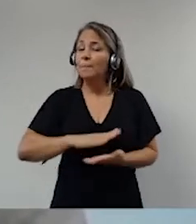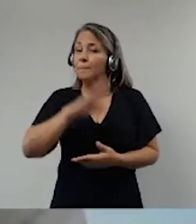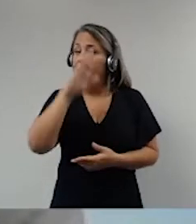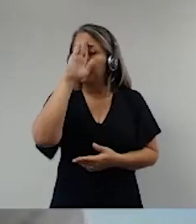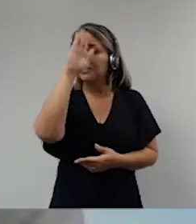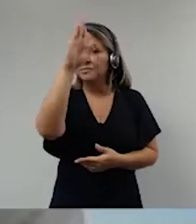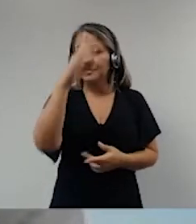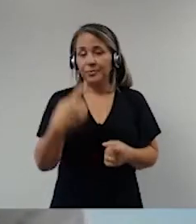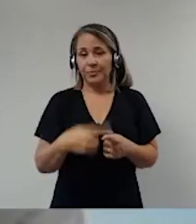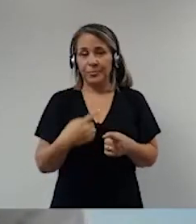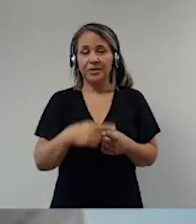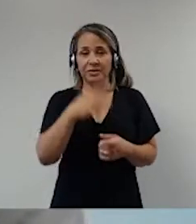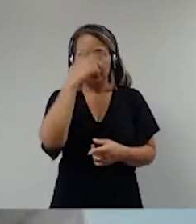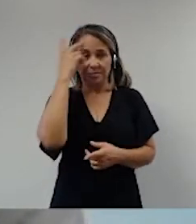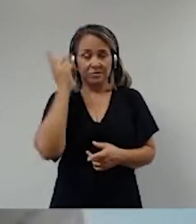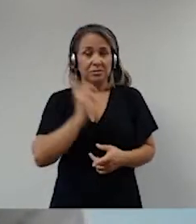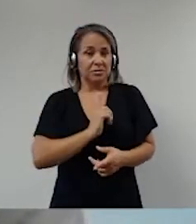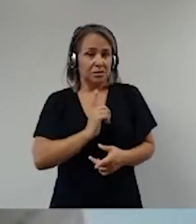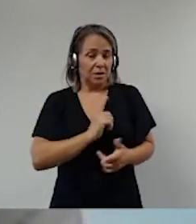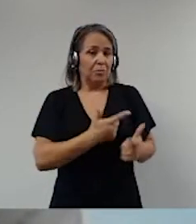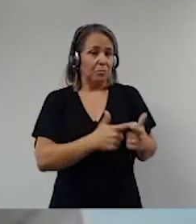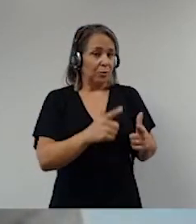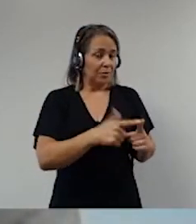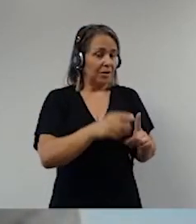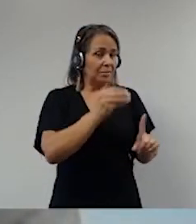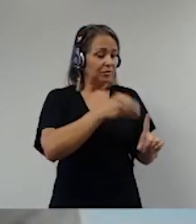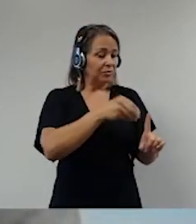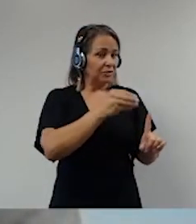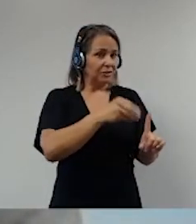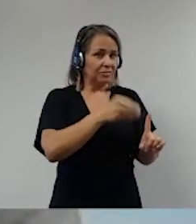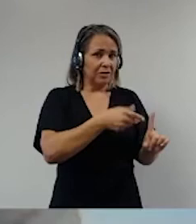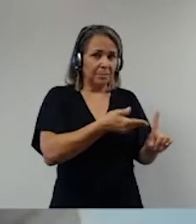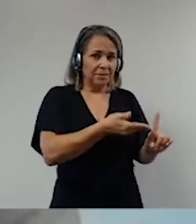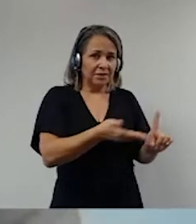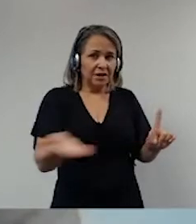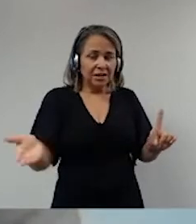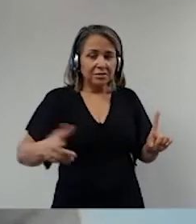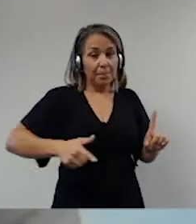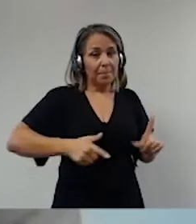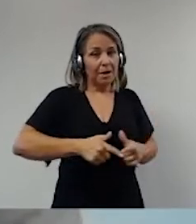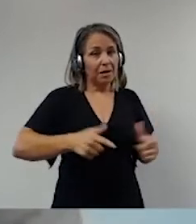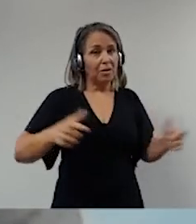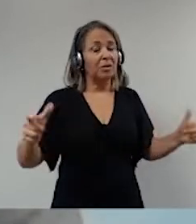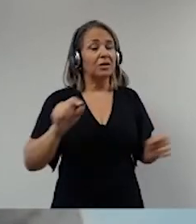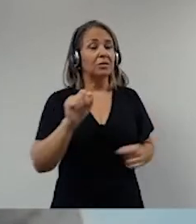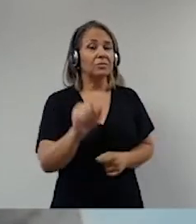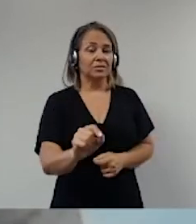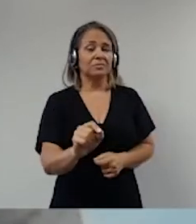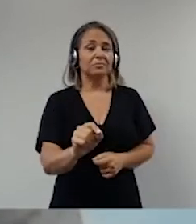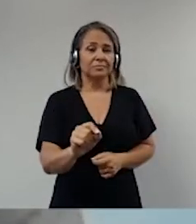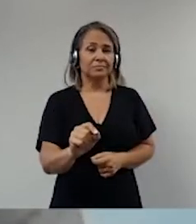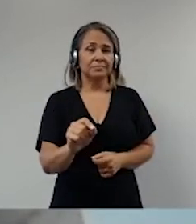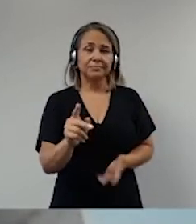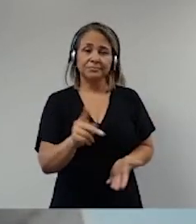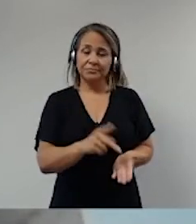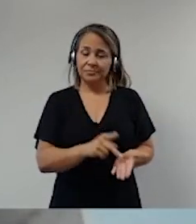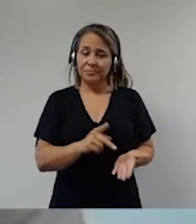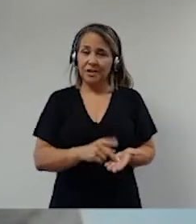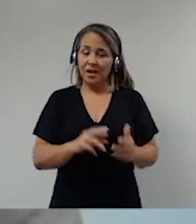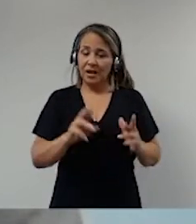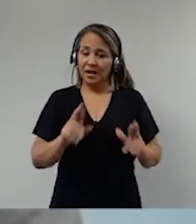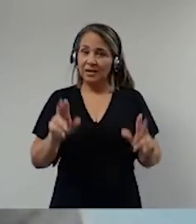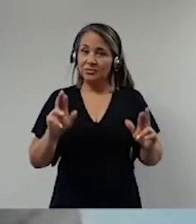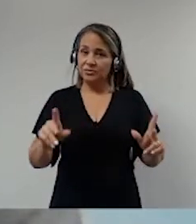essas pessoas estão em uma situação de vulnerabilidade maior é exatamente as